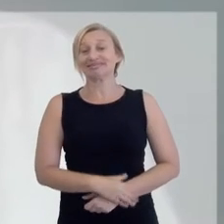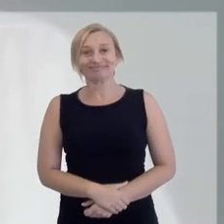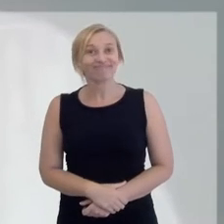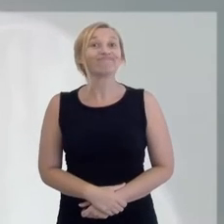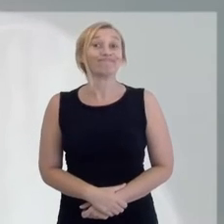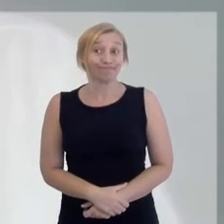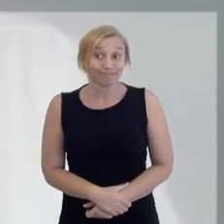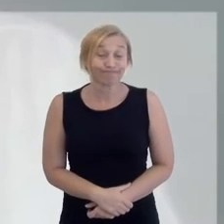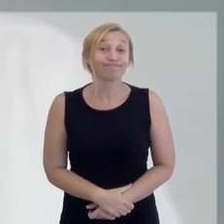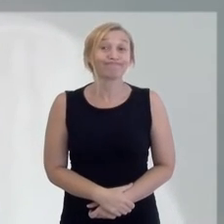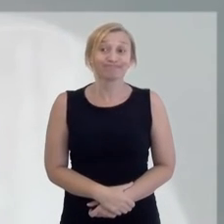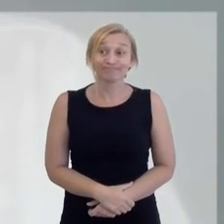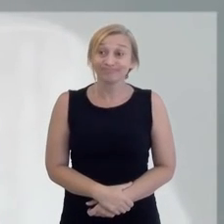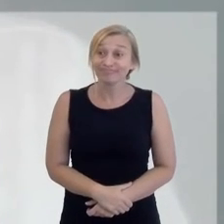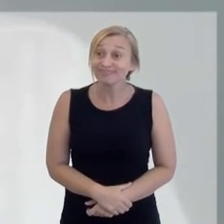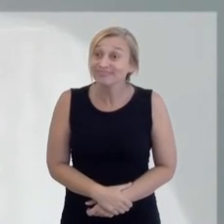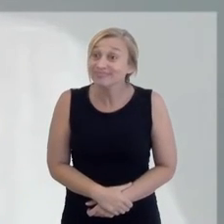3 filhos.